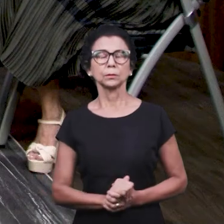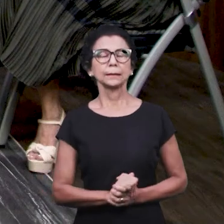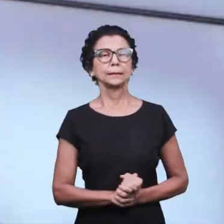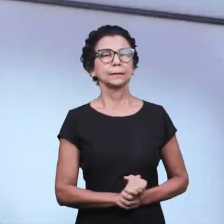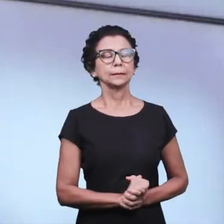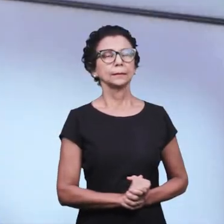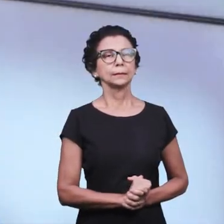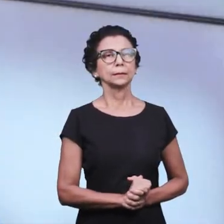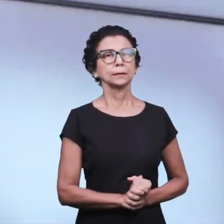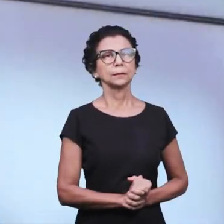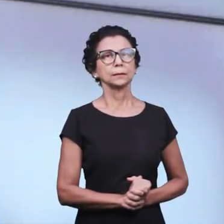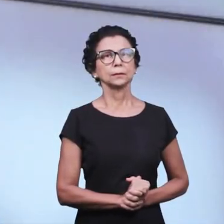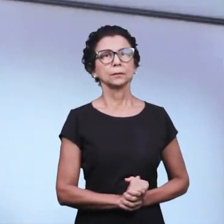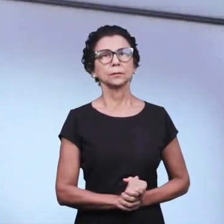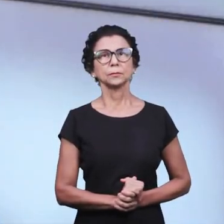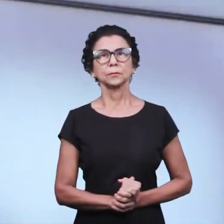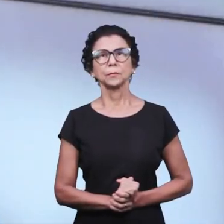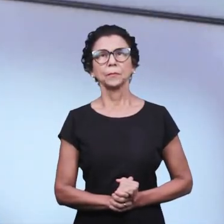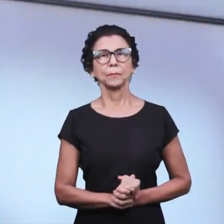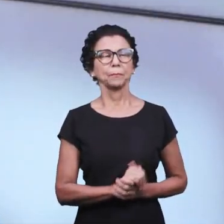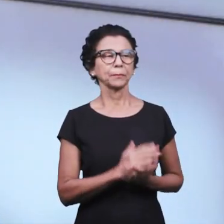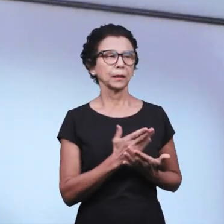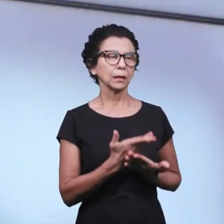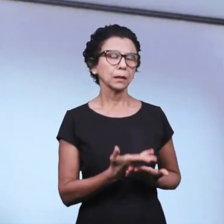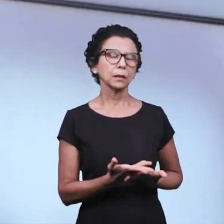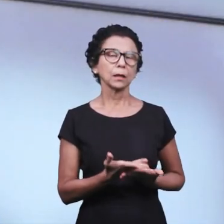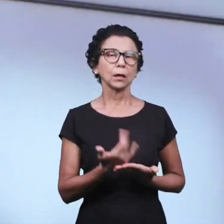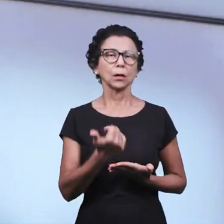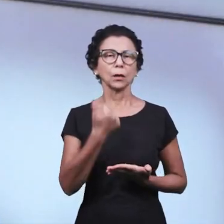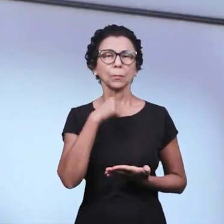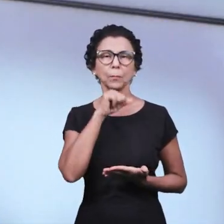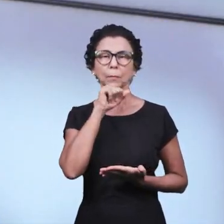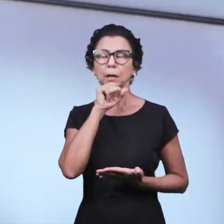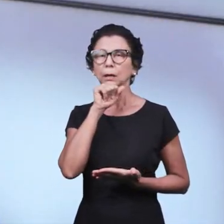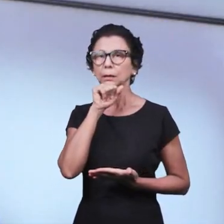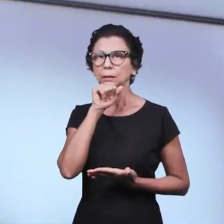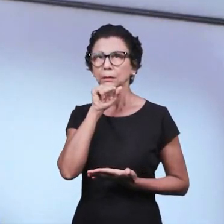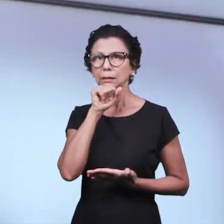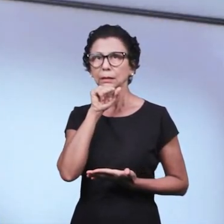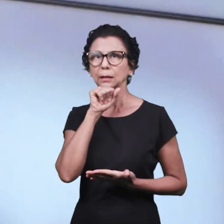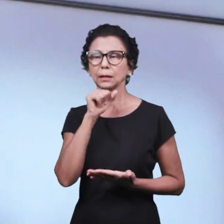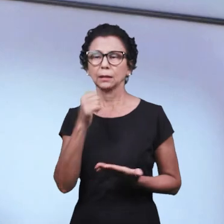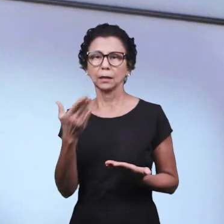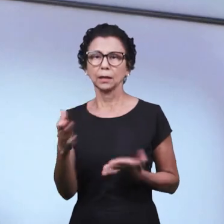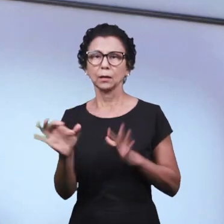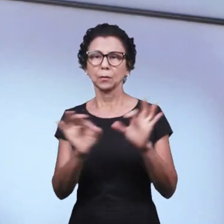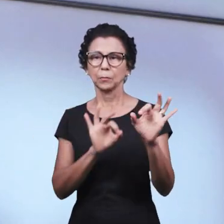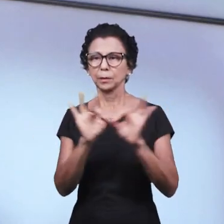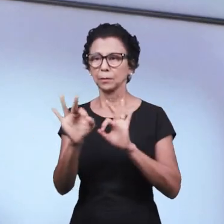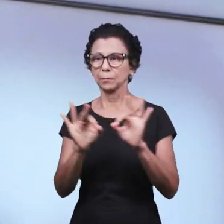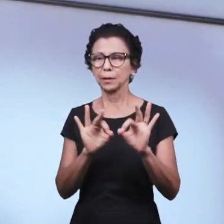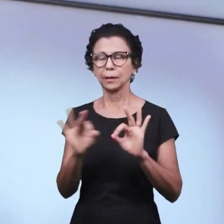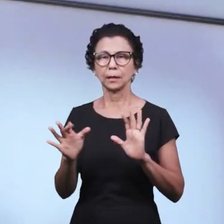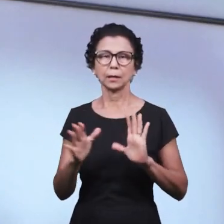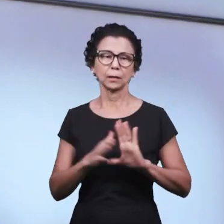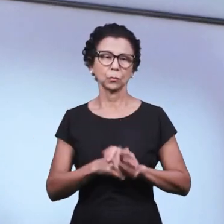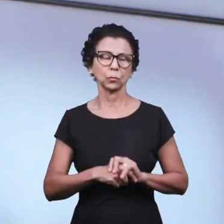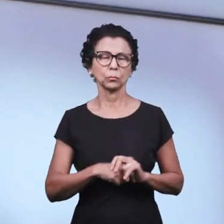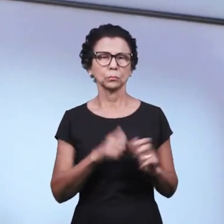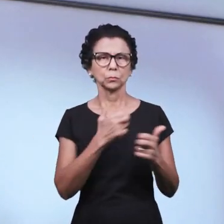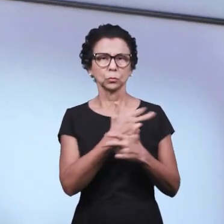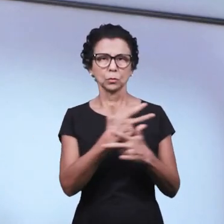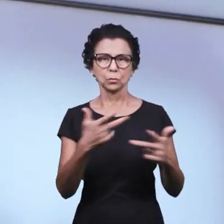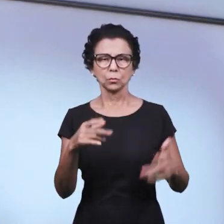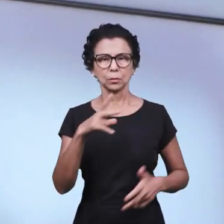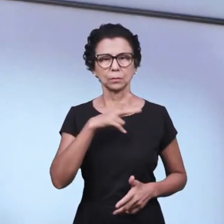mãe, a gente fala de uma preparação ampla do cuidado com a casa, com seus pertences, com a sua